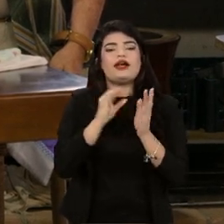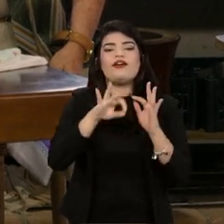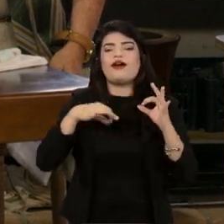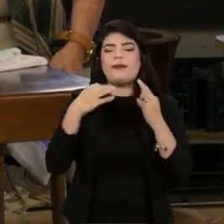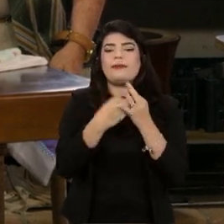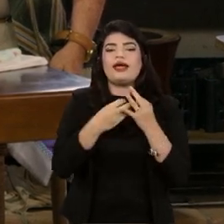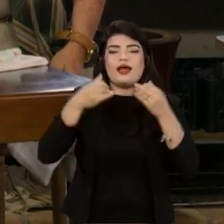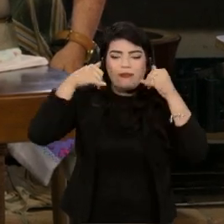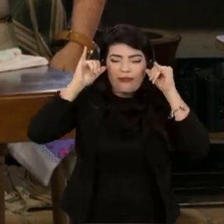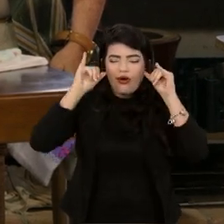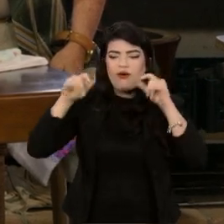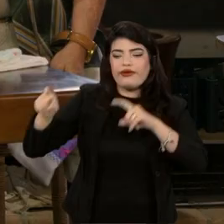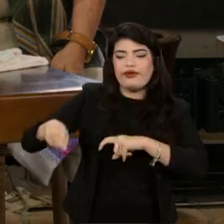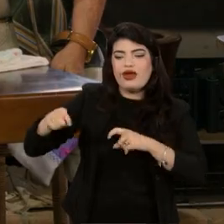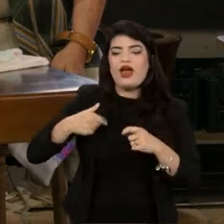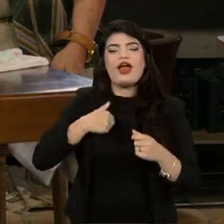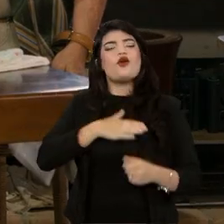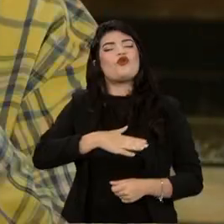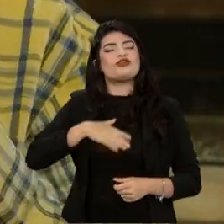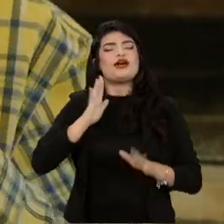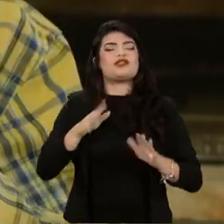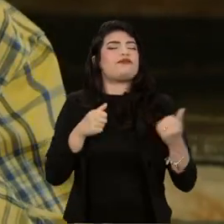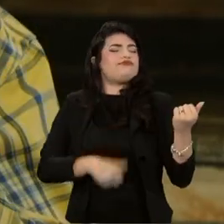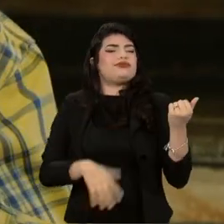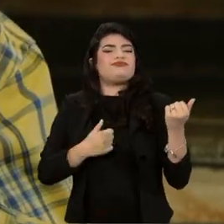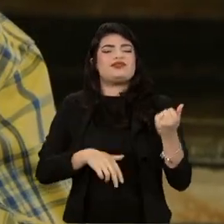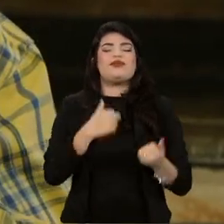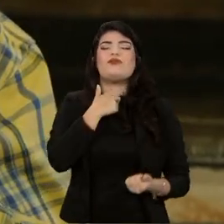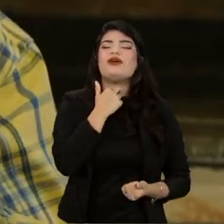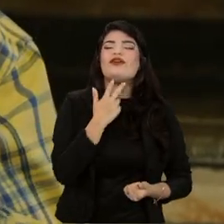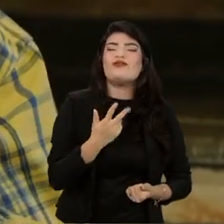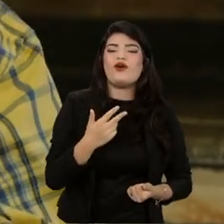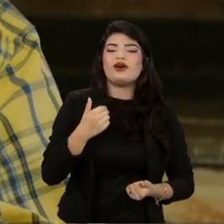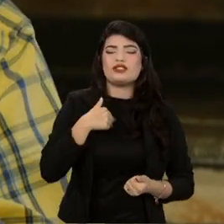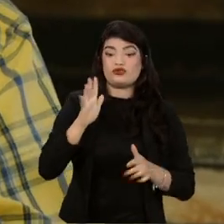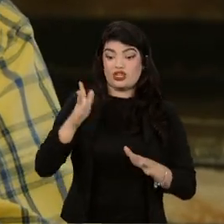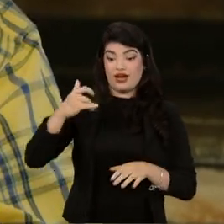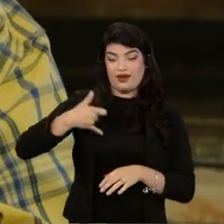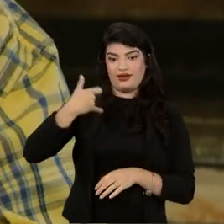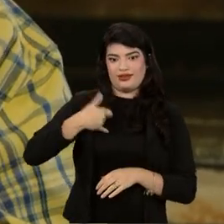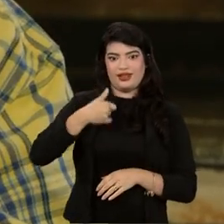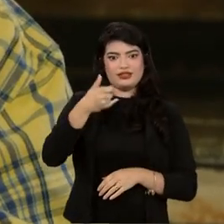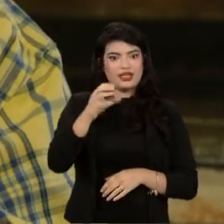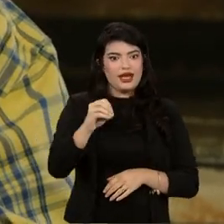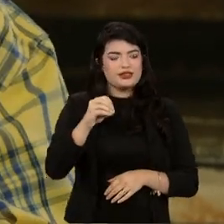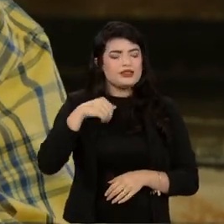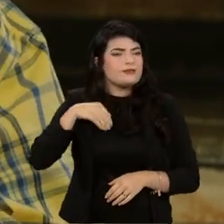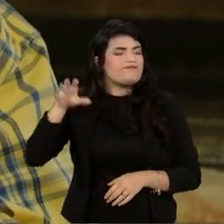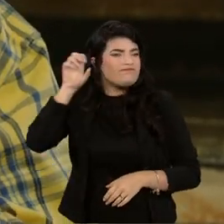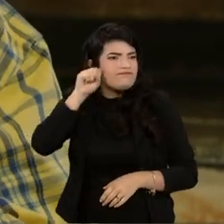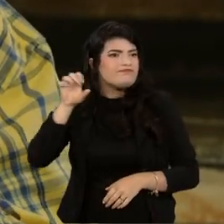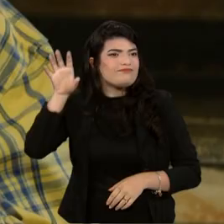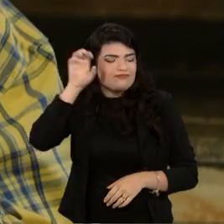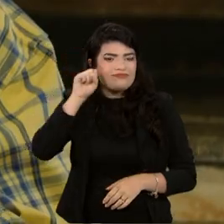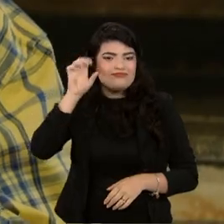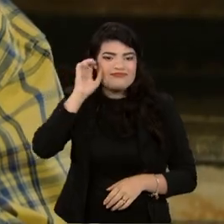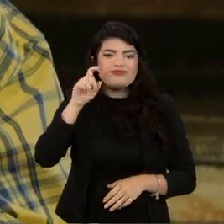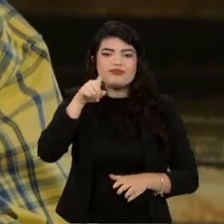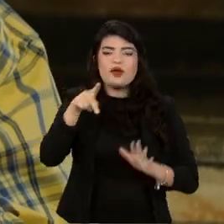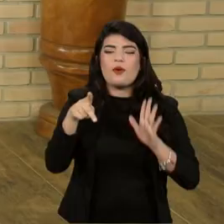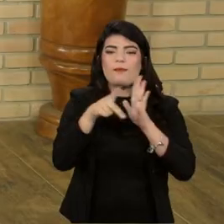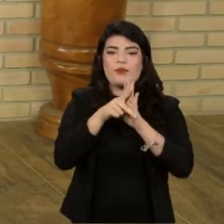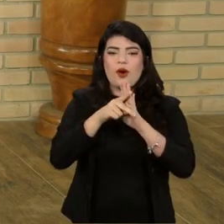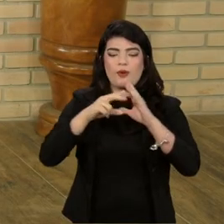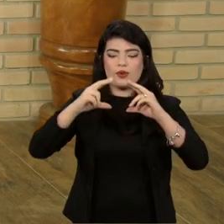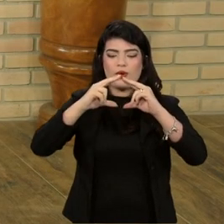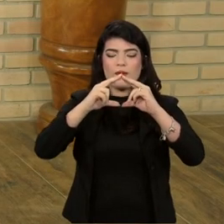sei porque eu gostava das violas, do timbre da voz do Tonico Tinoco, com 10 anos. E eu ficava ouvindo, era programa na Band, na